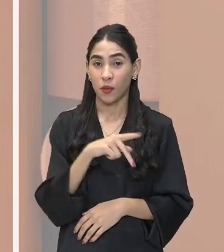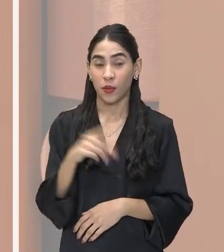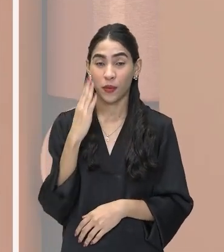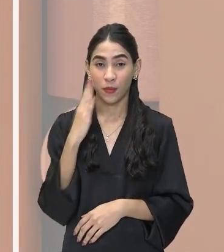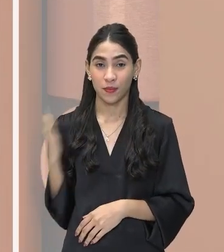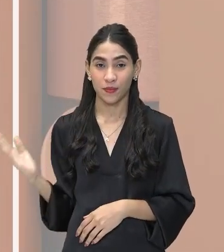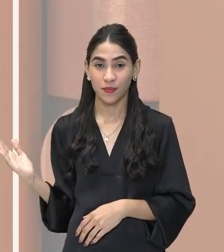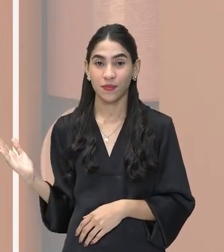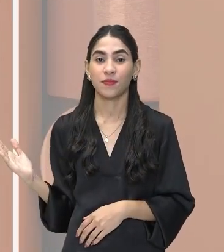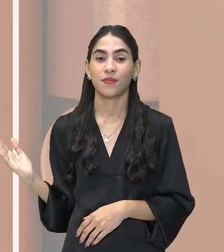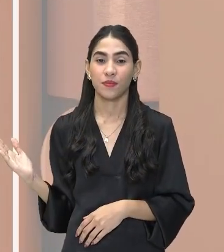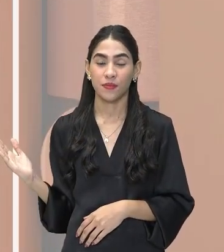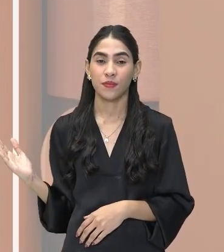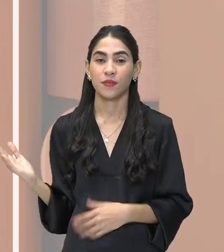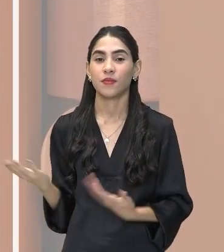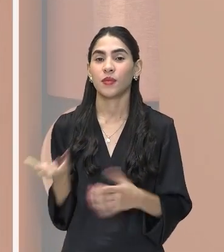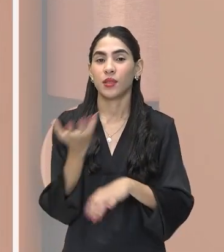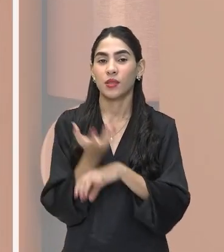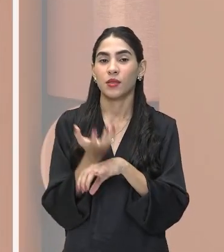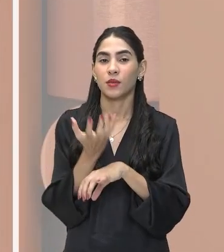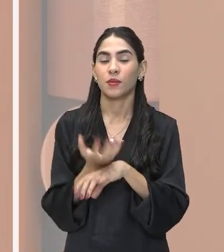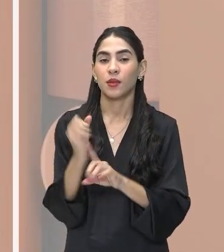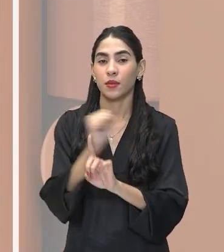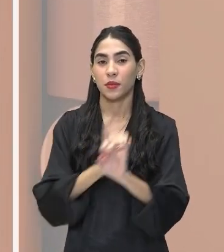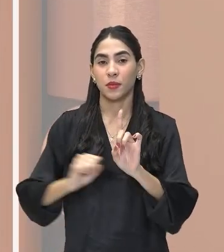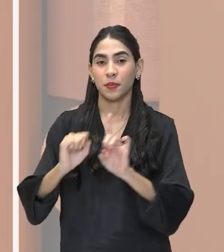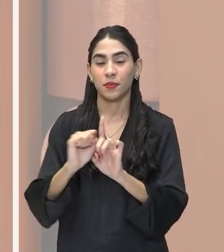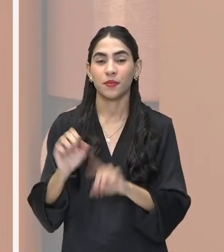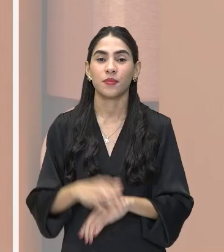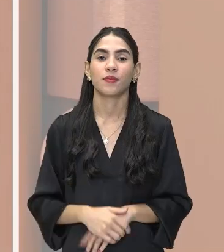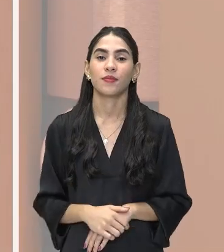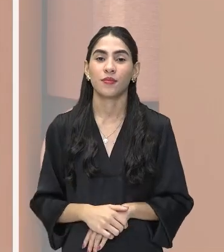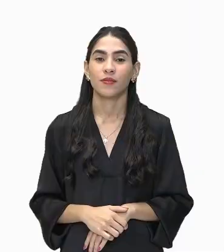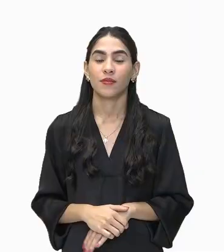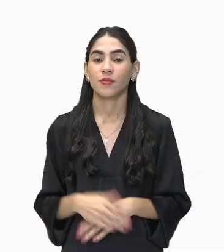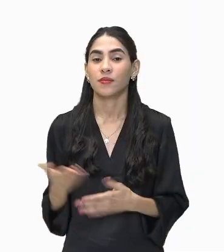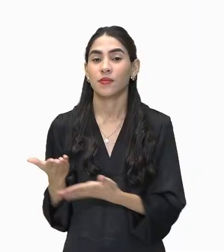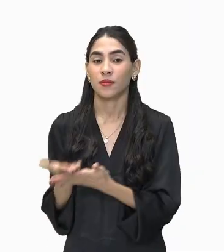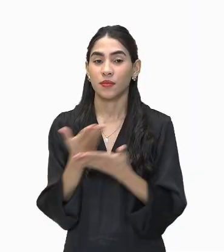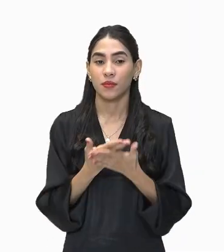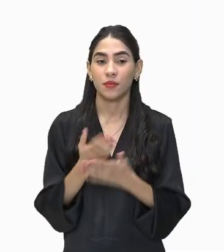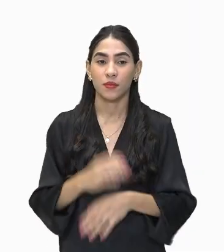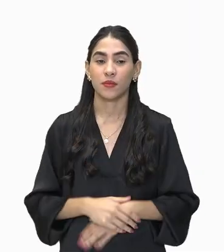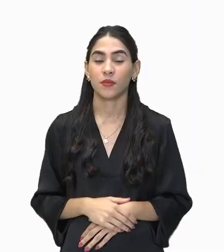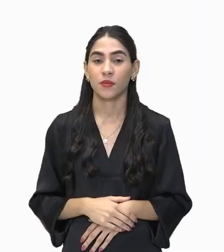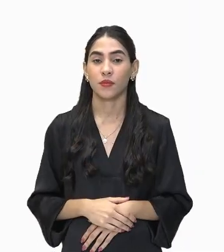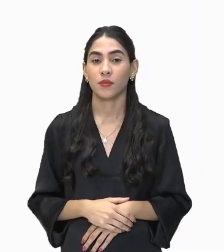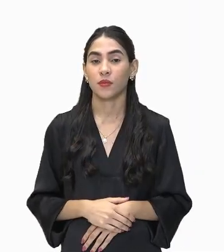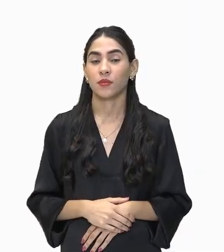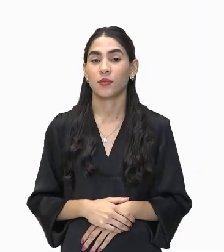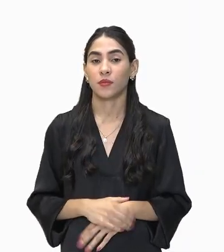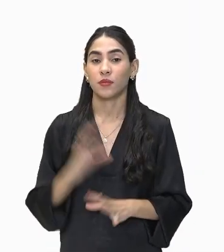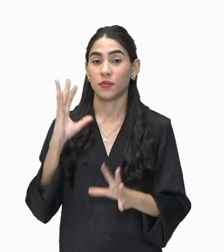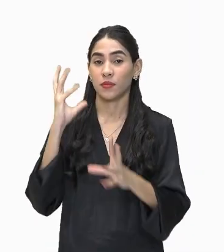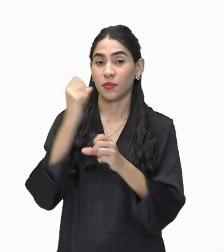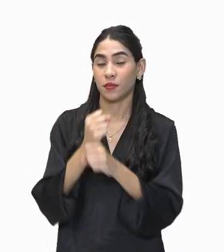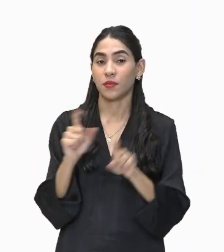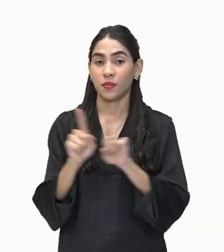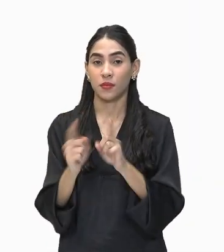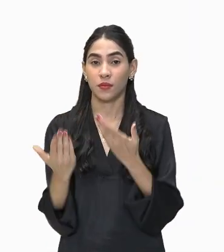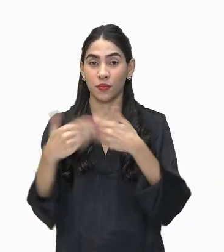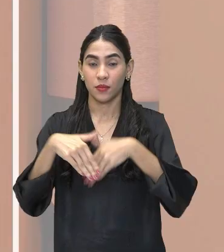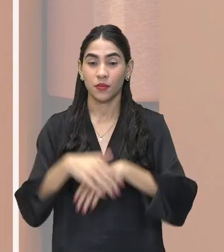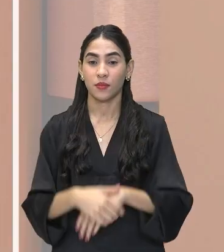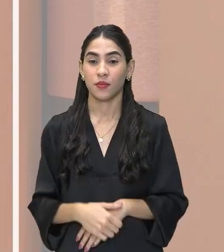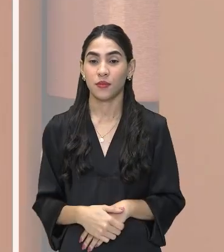Josino Malagueta, do componente Sociologia. A nossa aula agora é a aula de revisão e